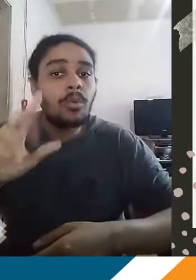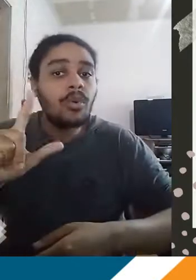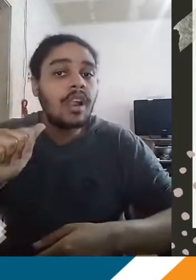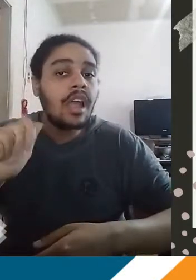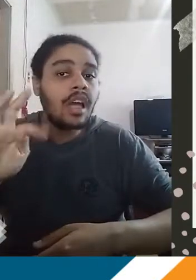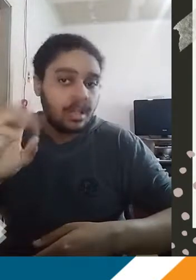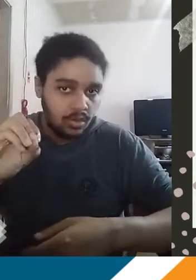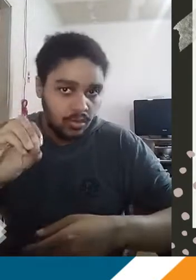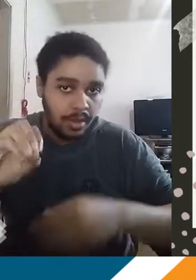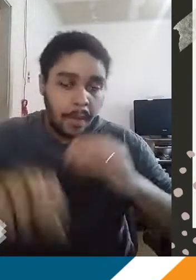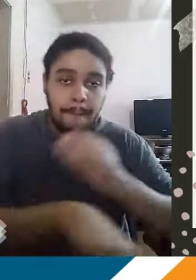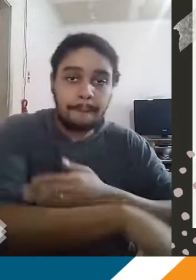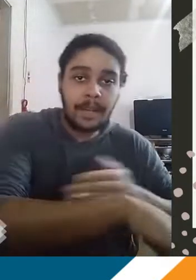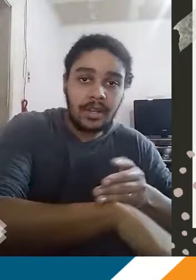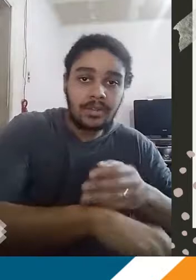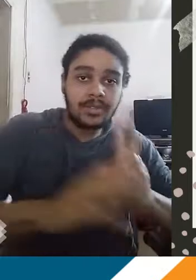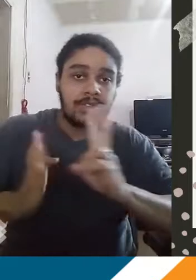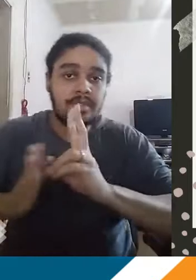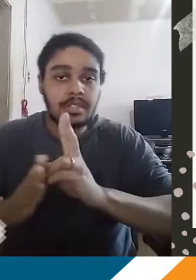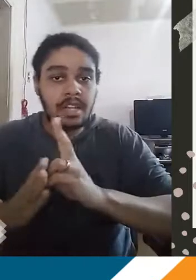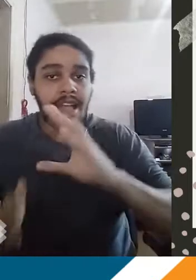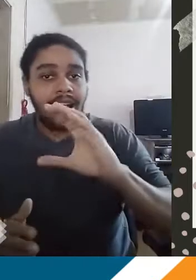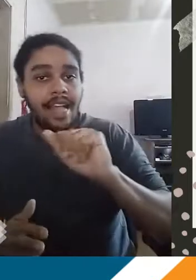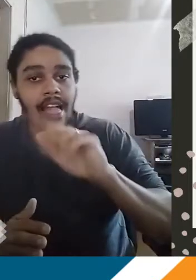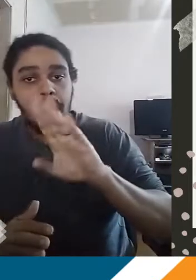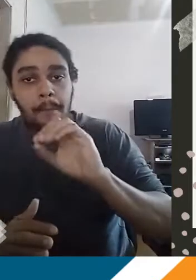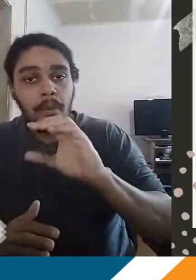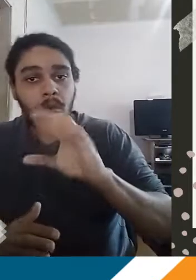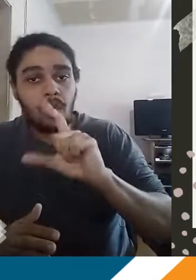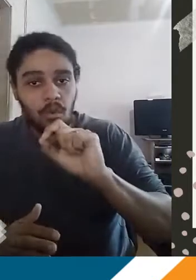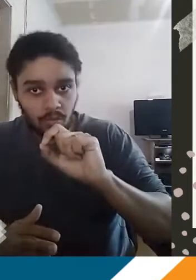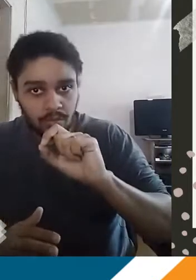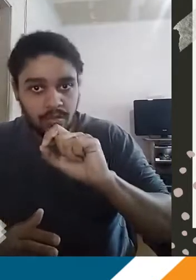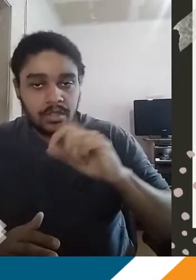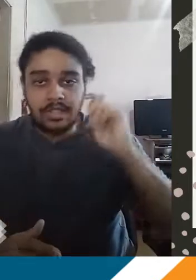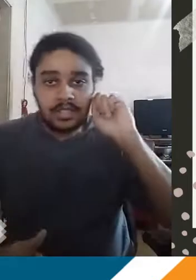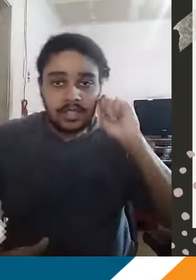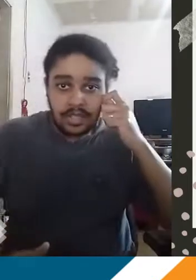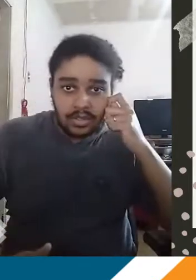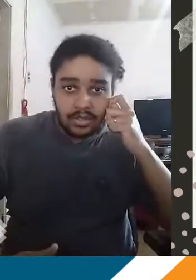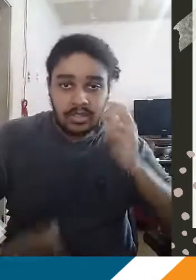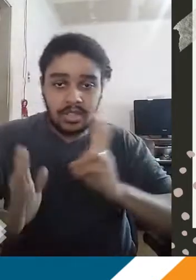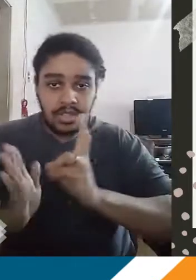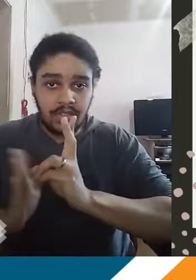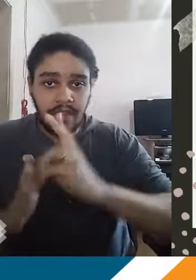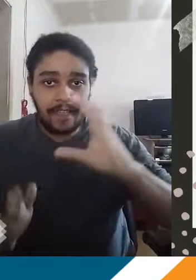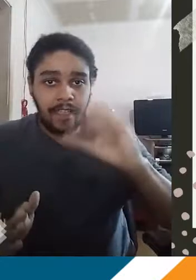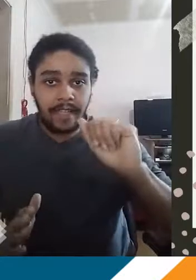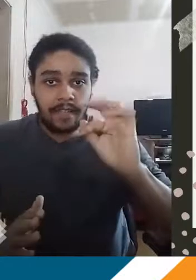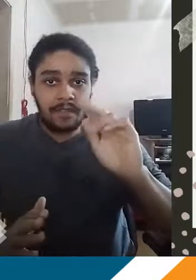indígena, o caiçara, o caboclo, e o negro com o indígena, o cafuso, garantindo essa